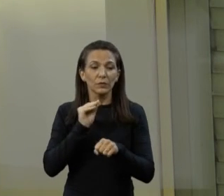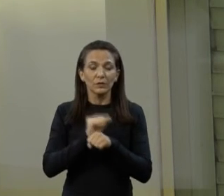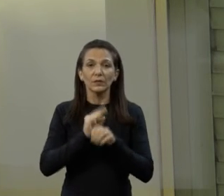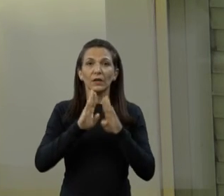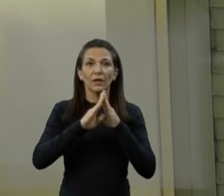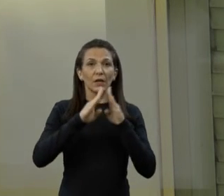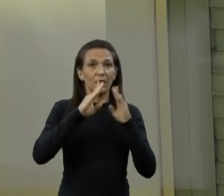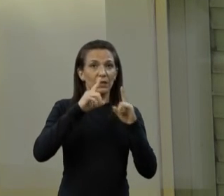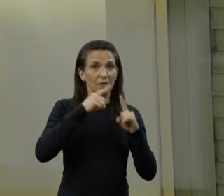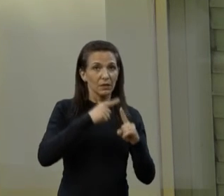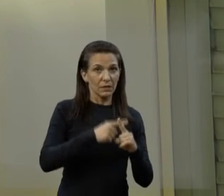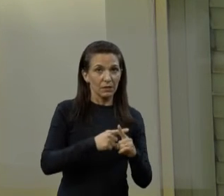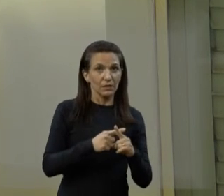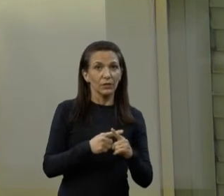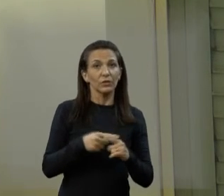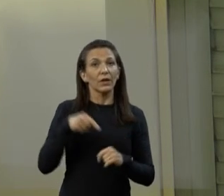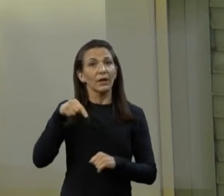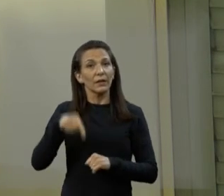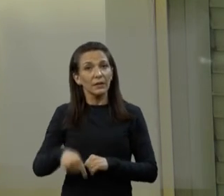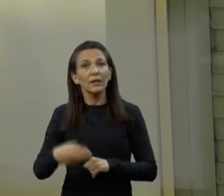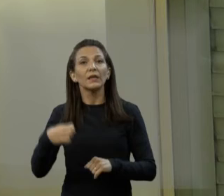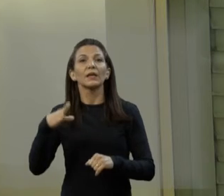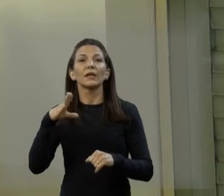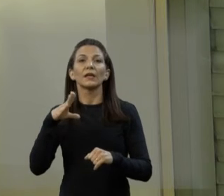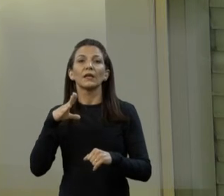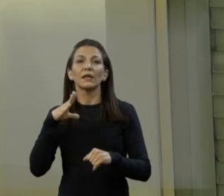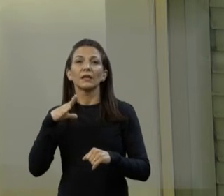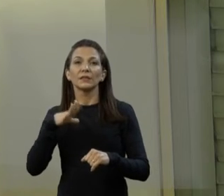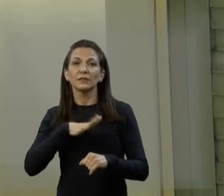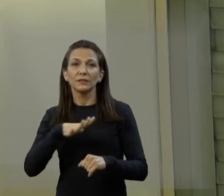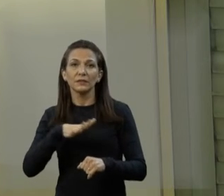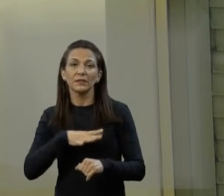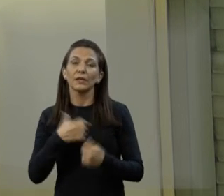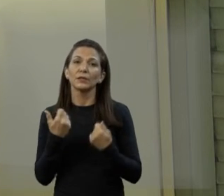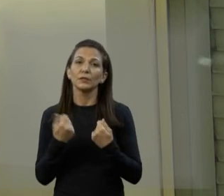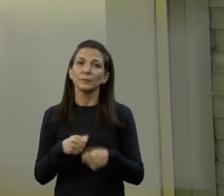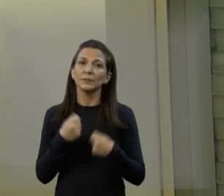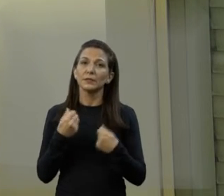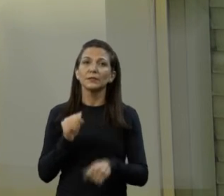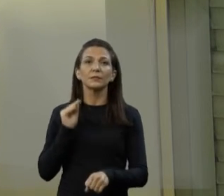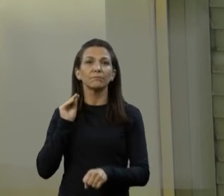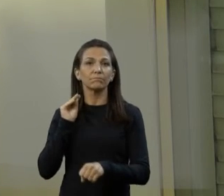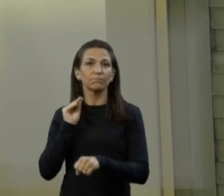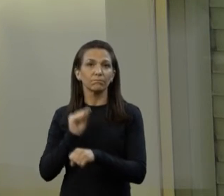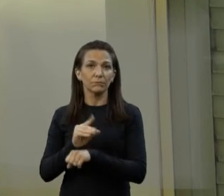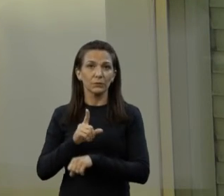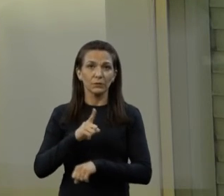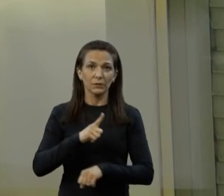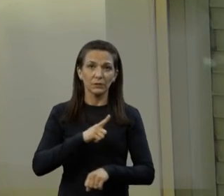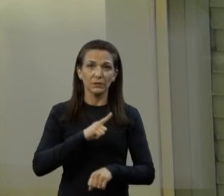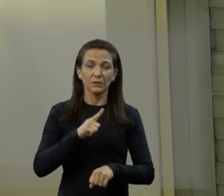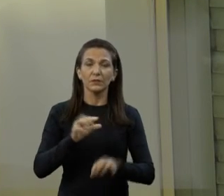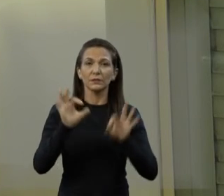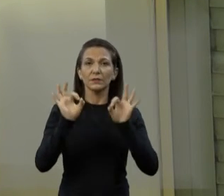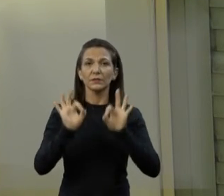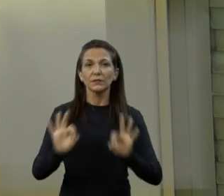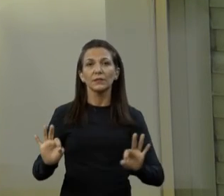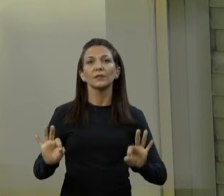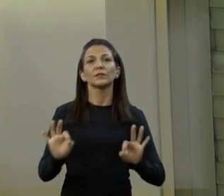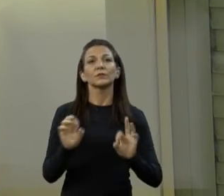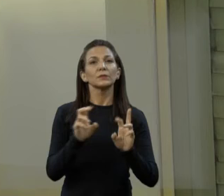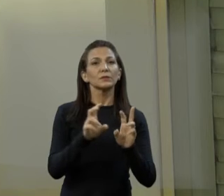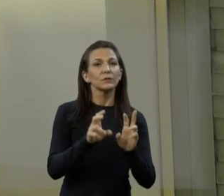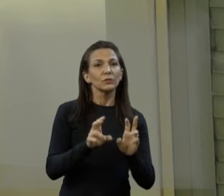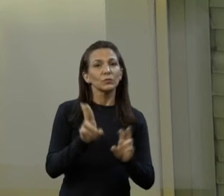de Deus nossa casa comum o município também precisa de manutenção e assim sendo é justo que exploremos